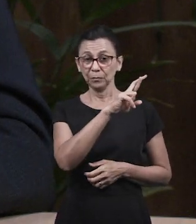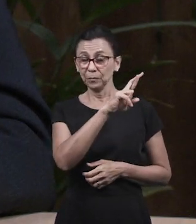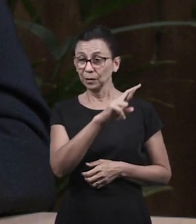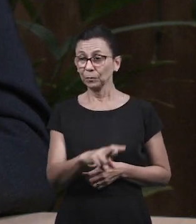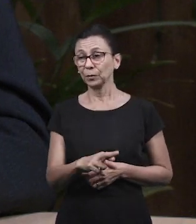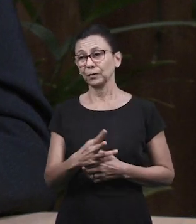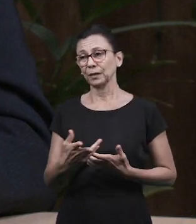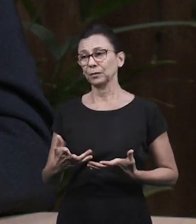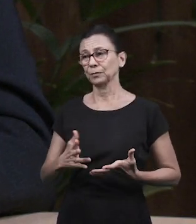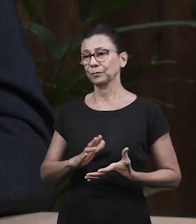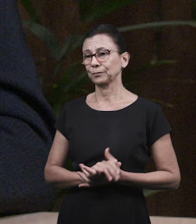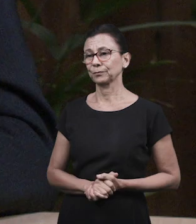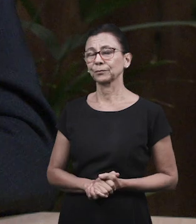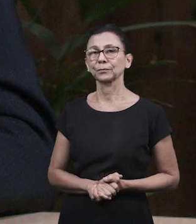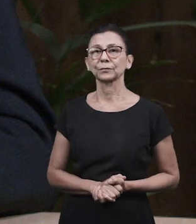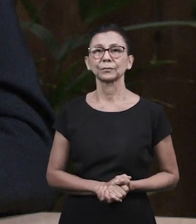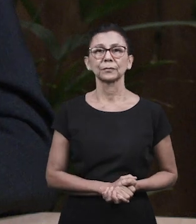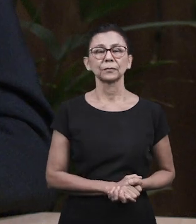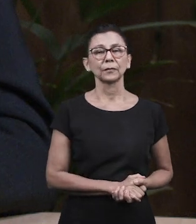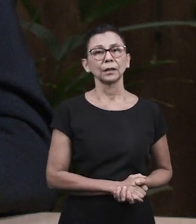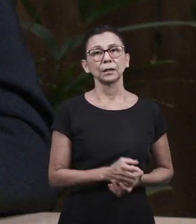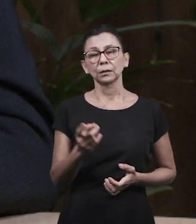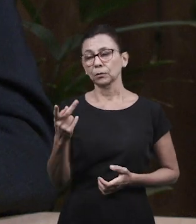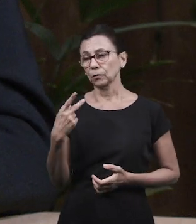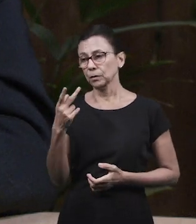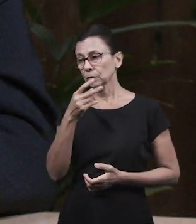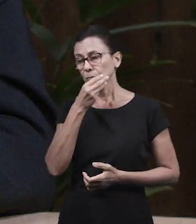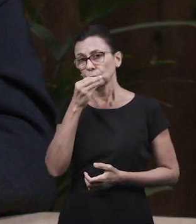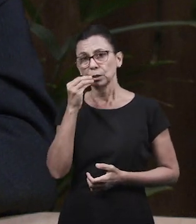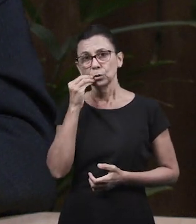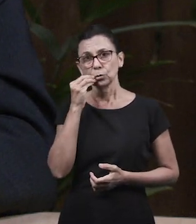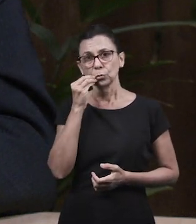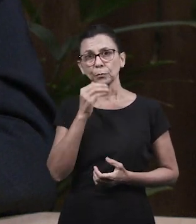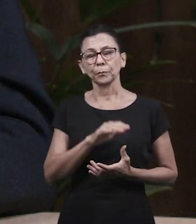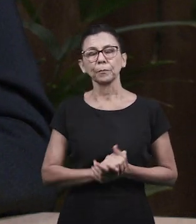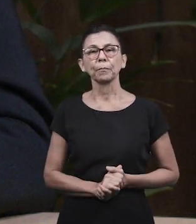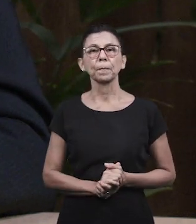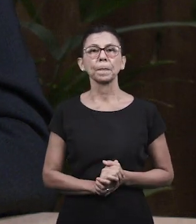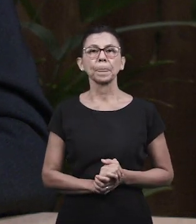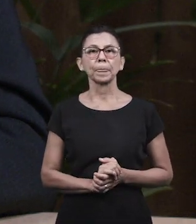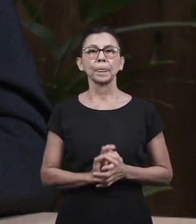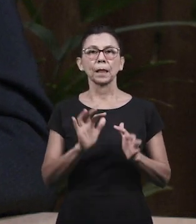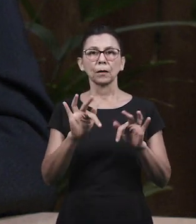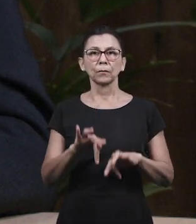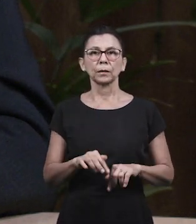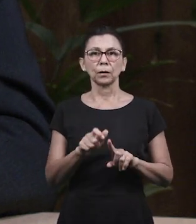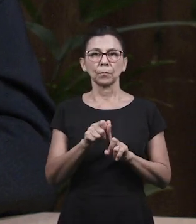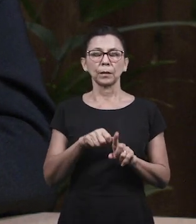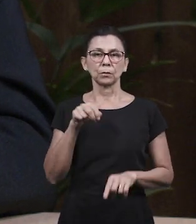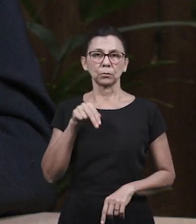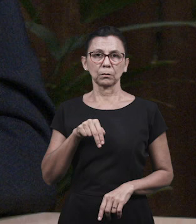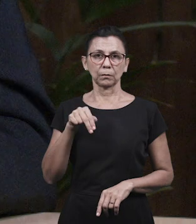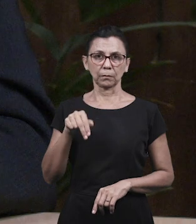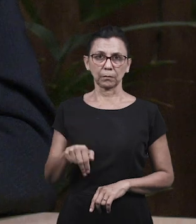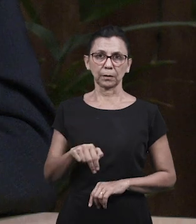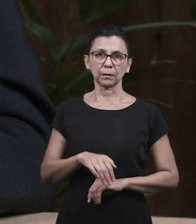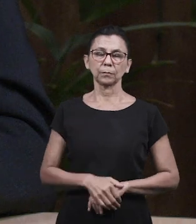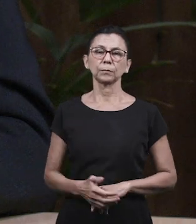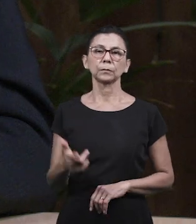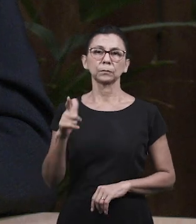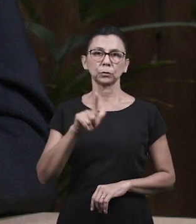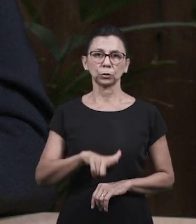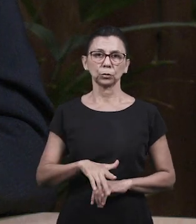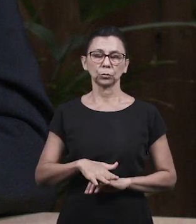entrei no jejum. Isso foi em setembro. No final de novembro, nós fomos chamados lá